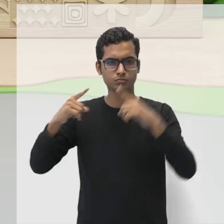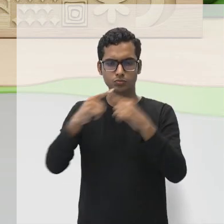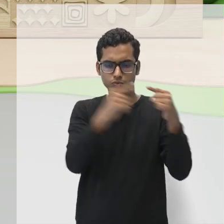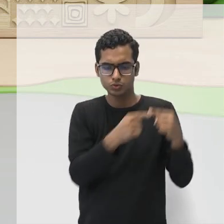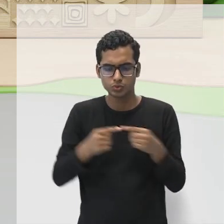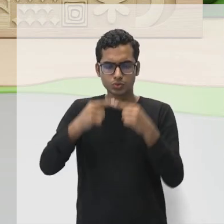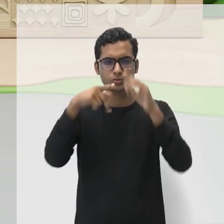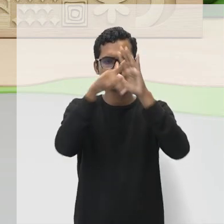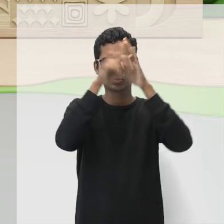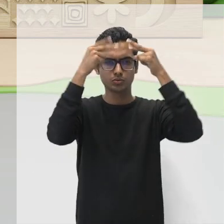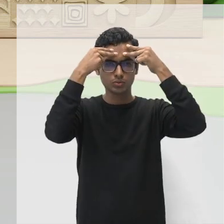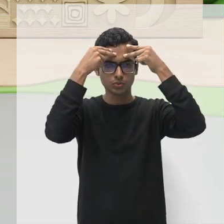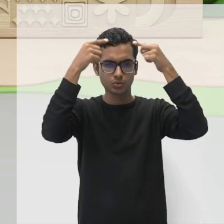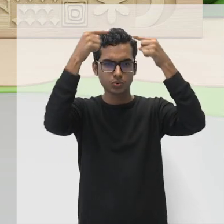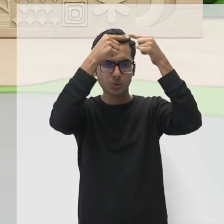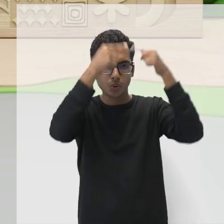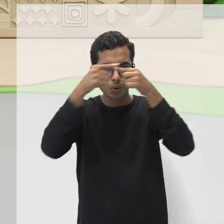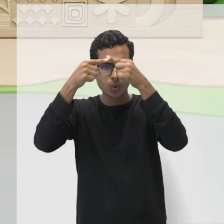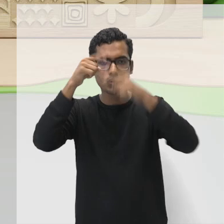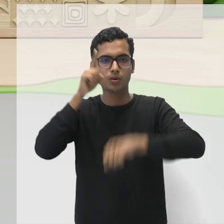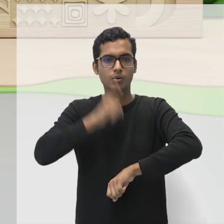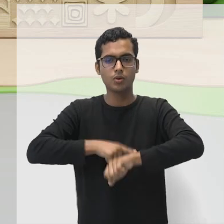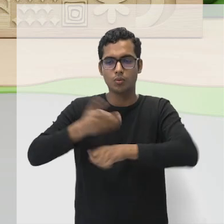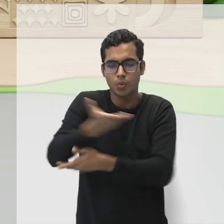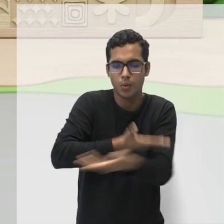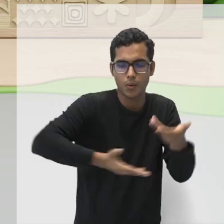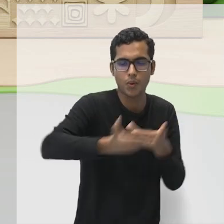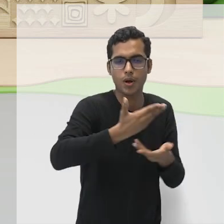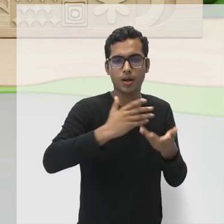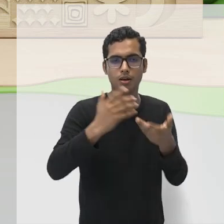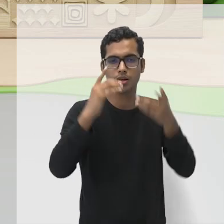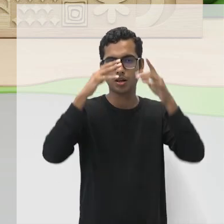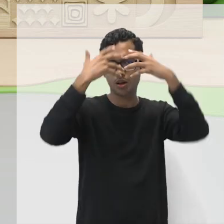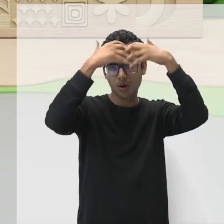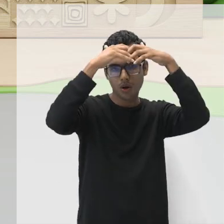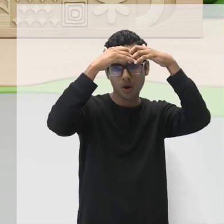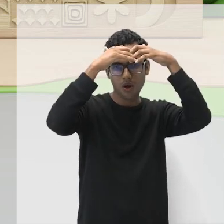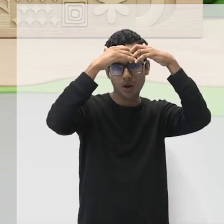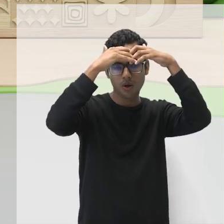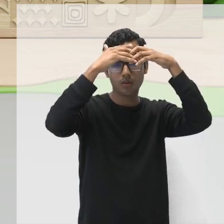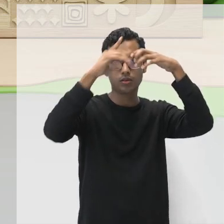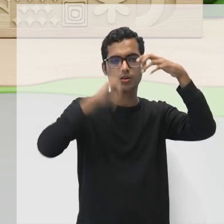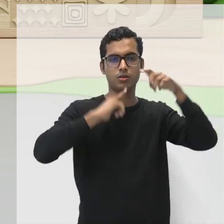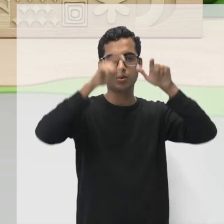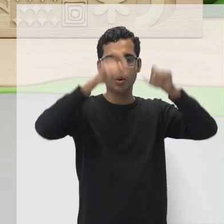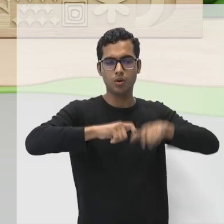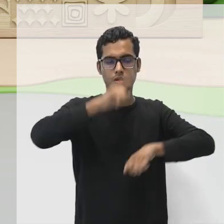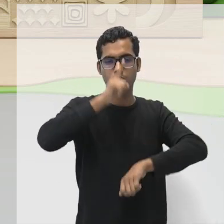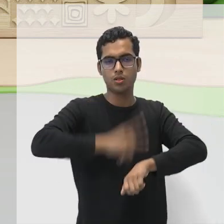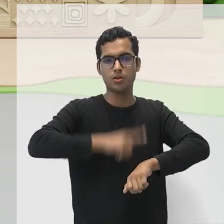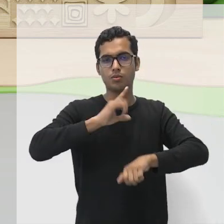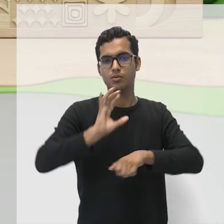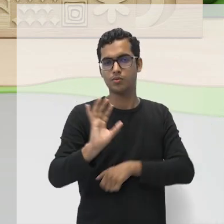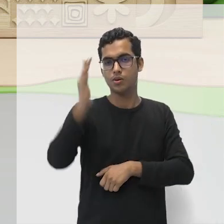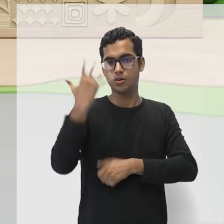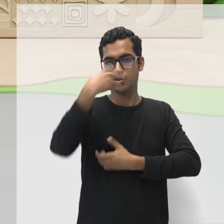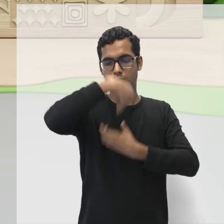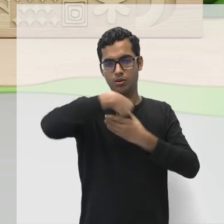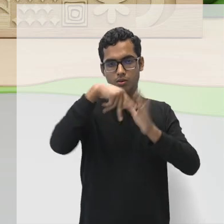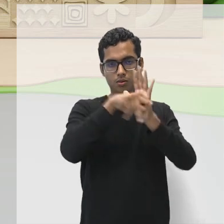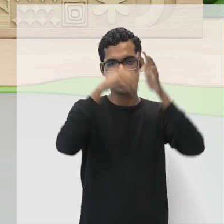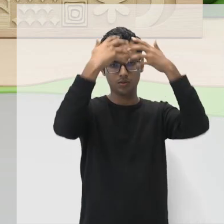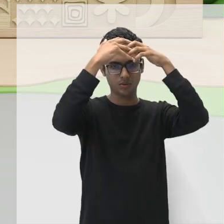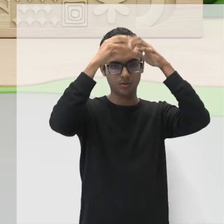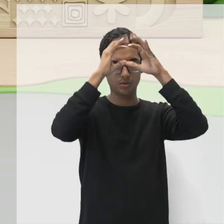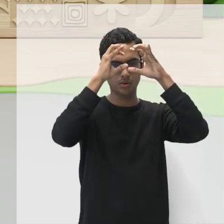com o neurônio, né? Fazendo uma comparação, é um momento de troca de informação. E existe um local e uma hora para isso acontecer dentro